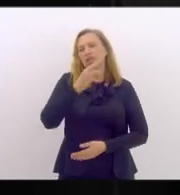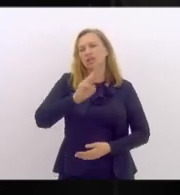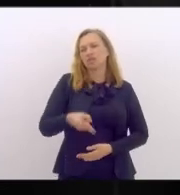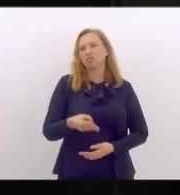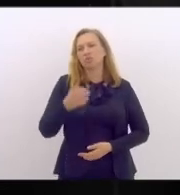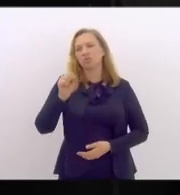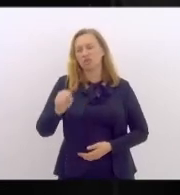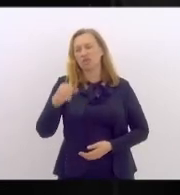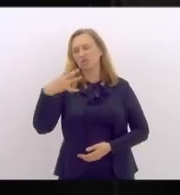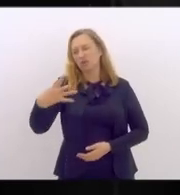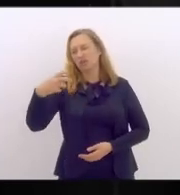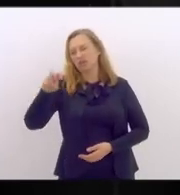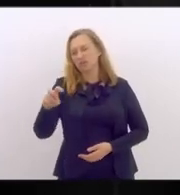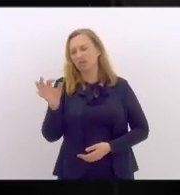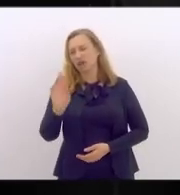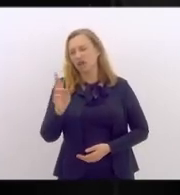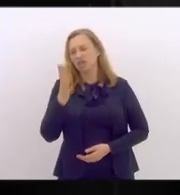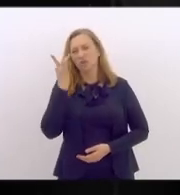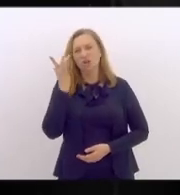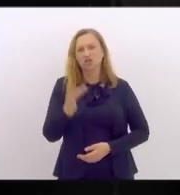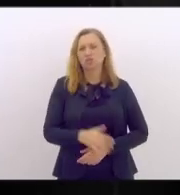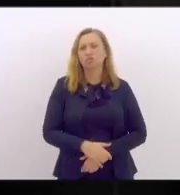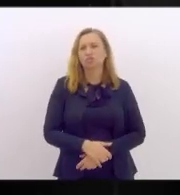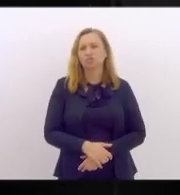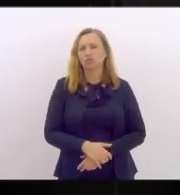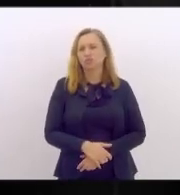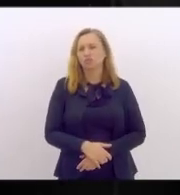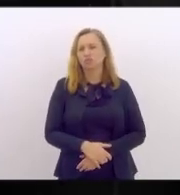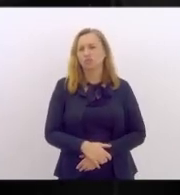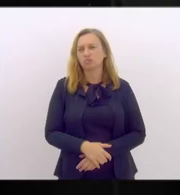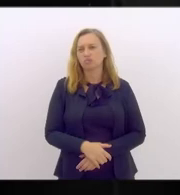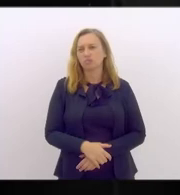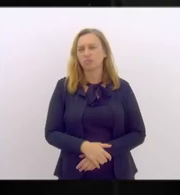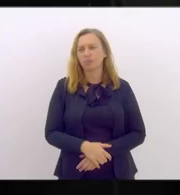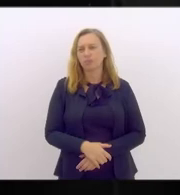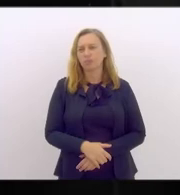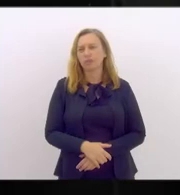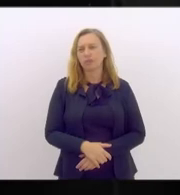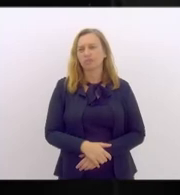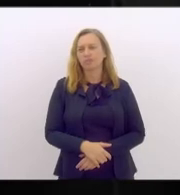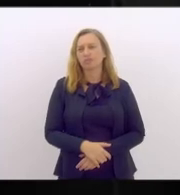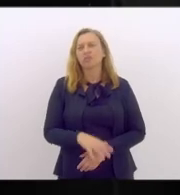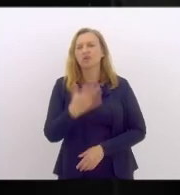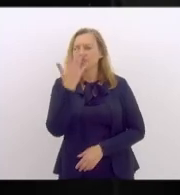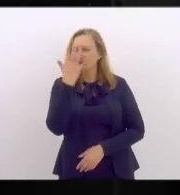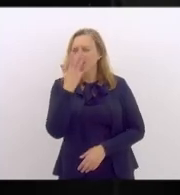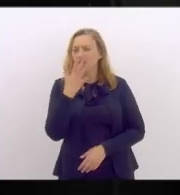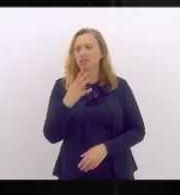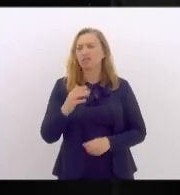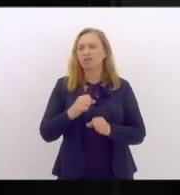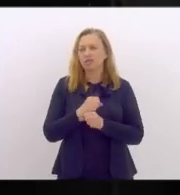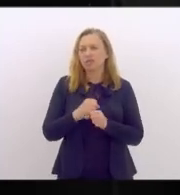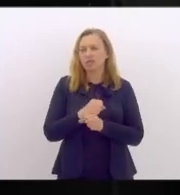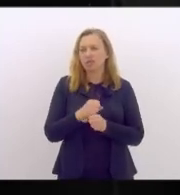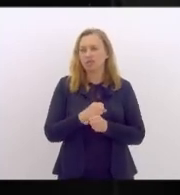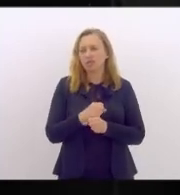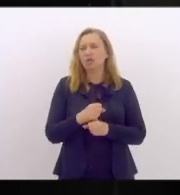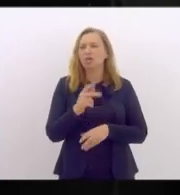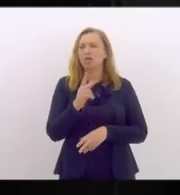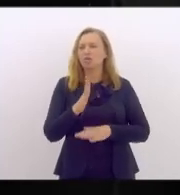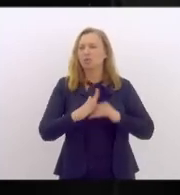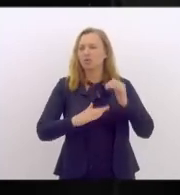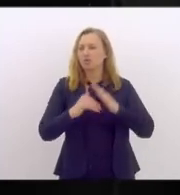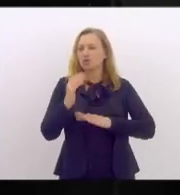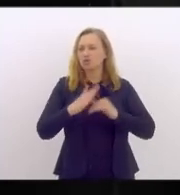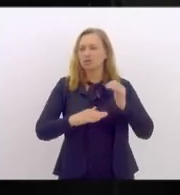3.845 Salvo engano com a majoração que teve em fevereiro deste ano para profissionais com